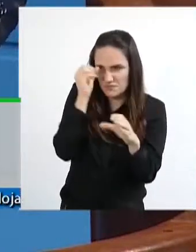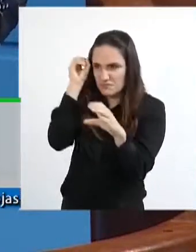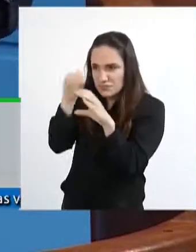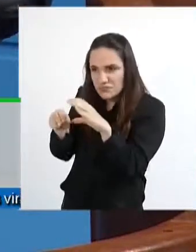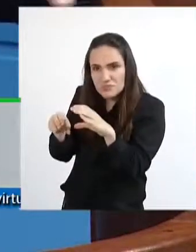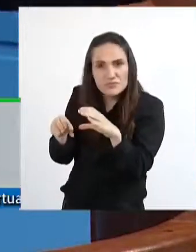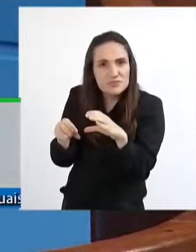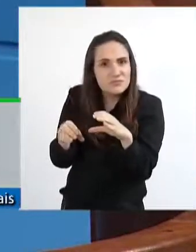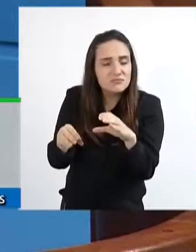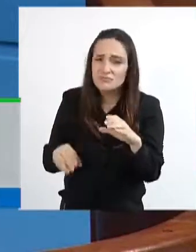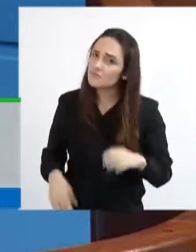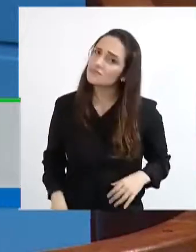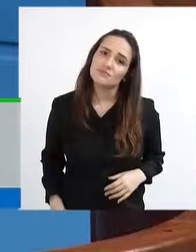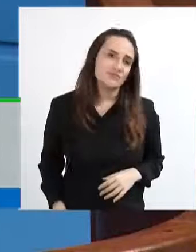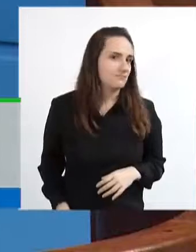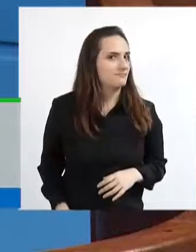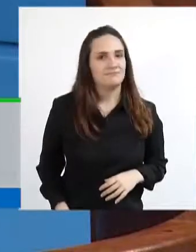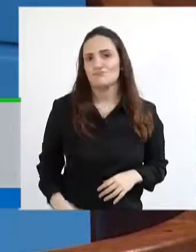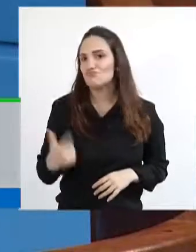menos gente ainda